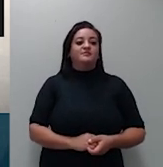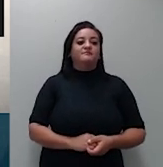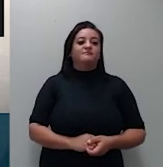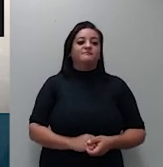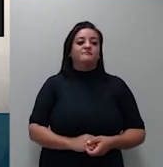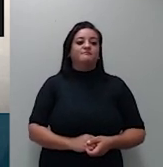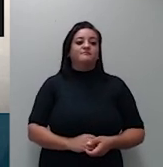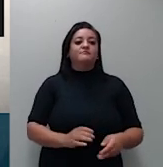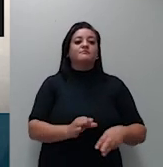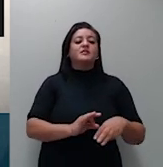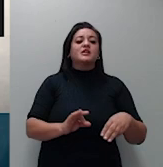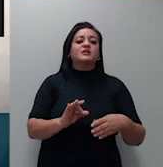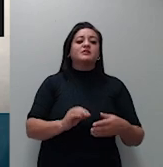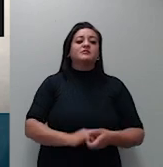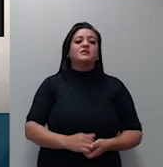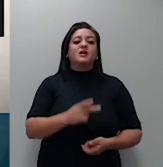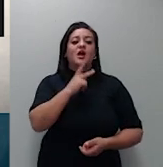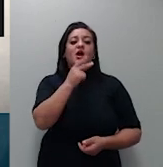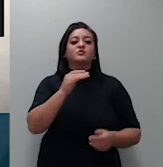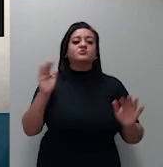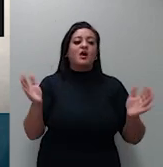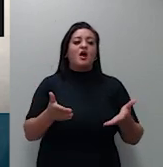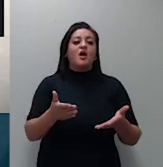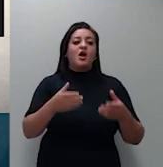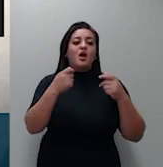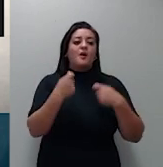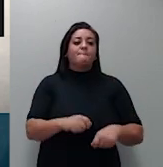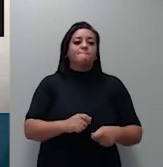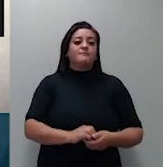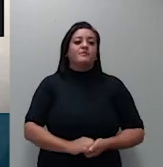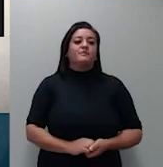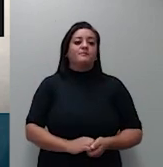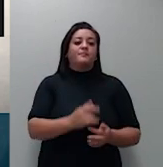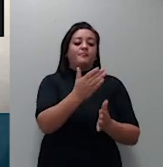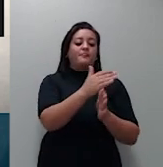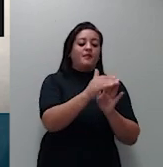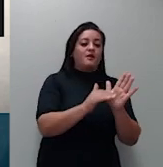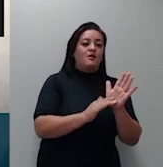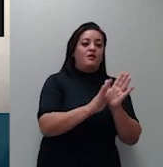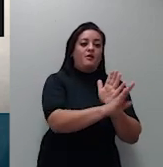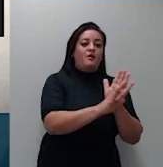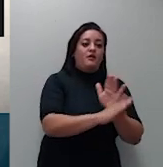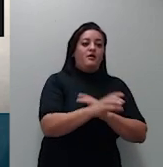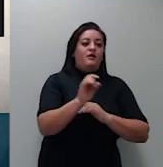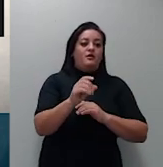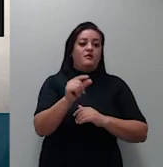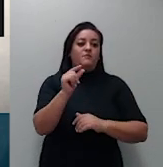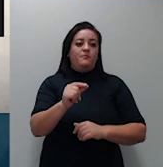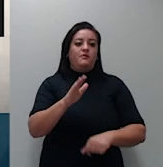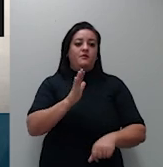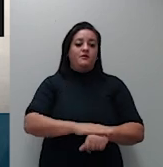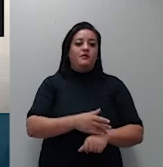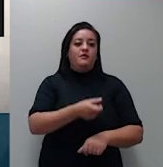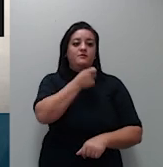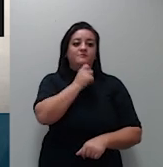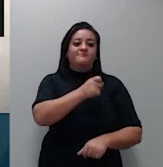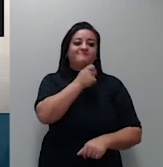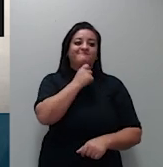eu acho que agora poderemos eu vou separar aqui apenas um pouco os mais antigos